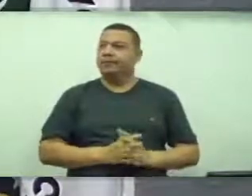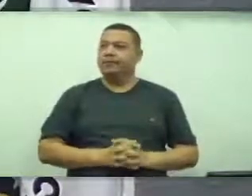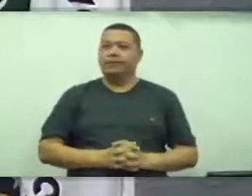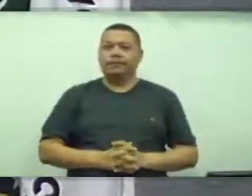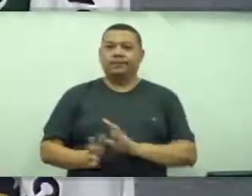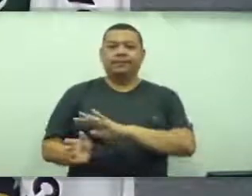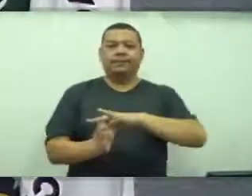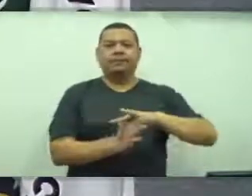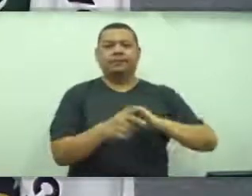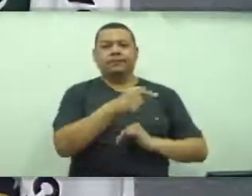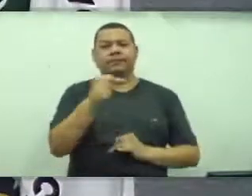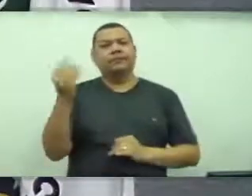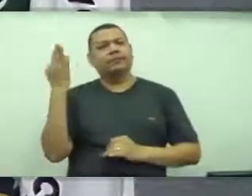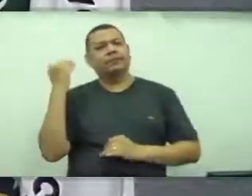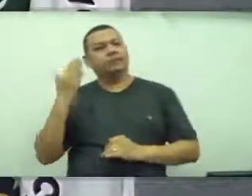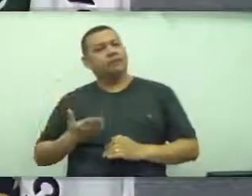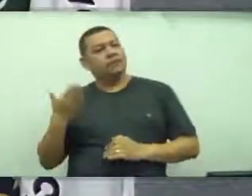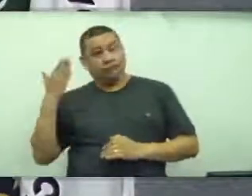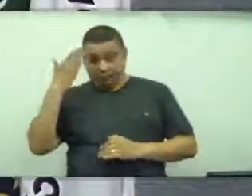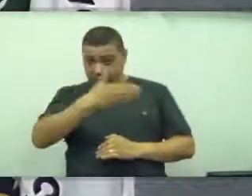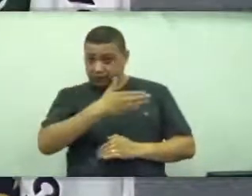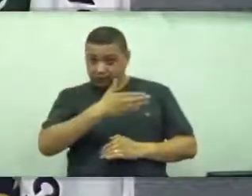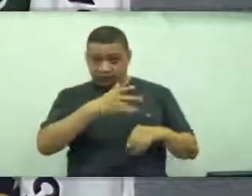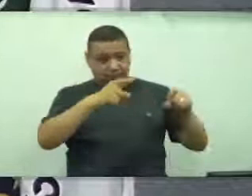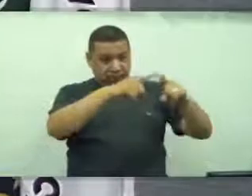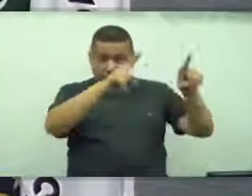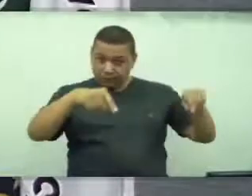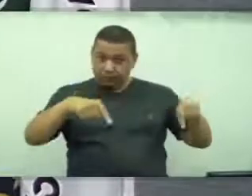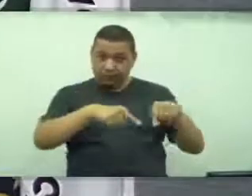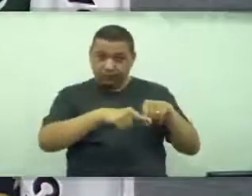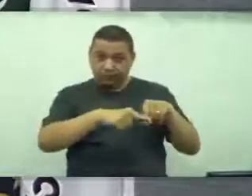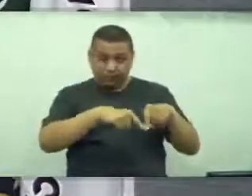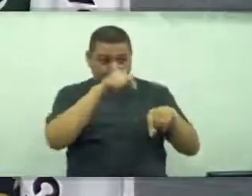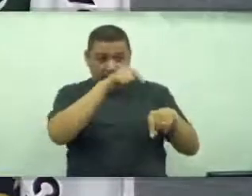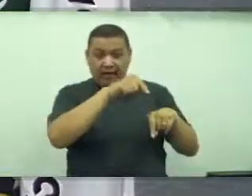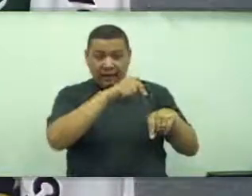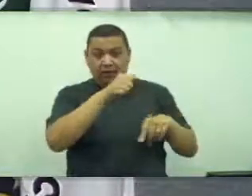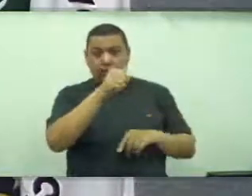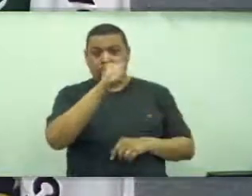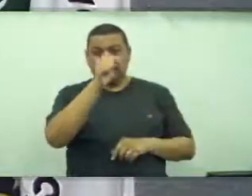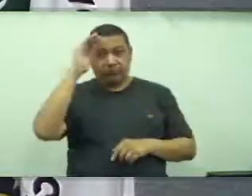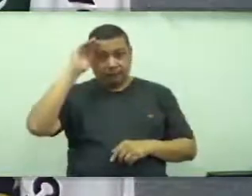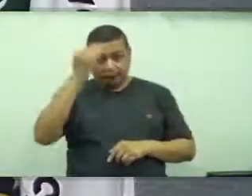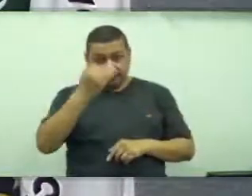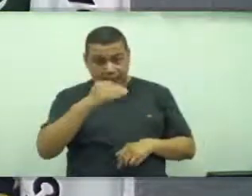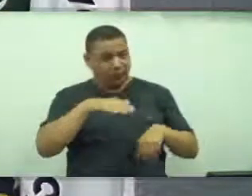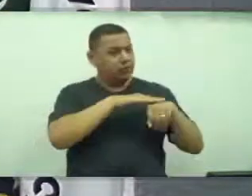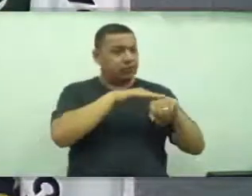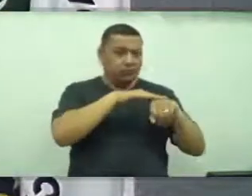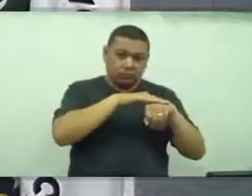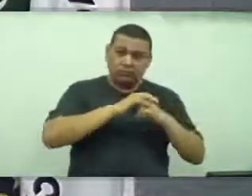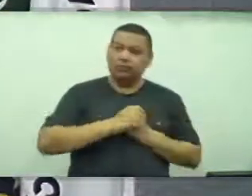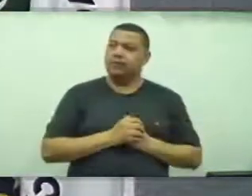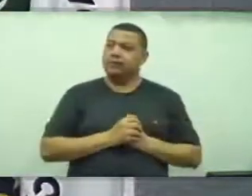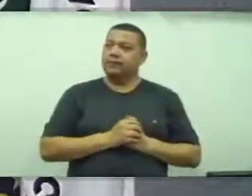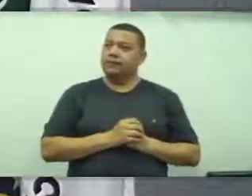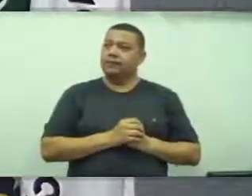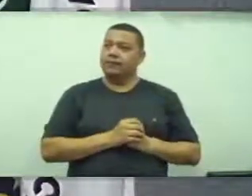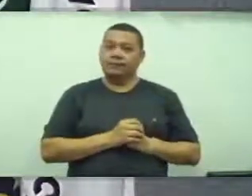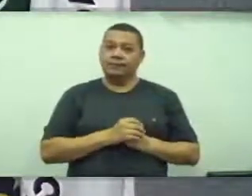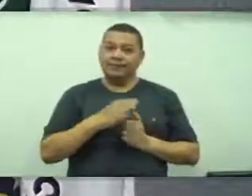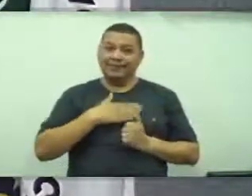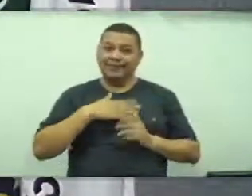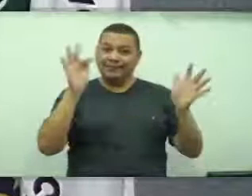Semana passada estive no gabinete do prefeito Adailto Fúria, com algumas tratativas com ele, e por